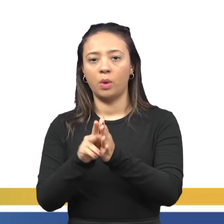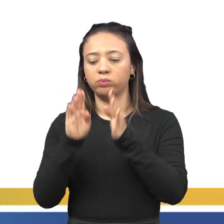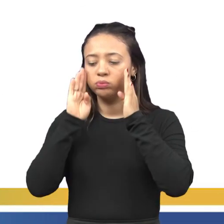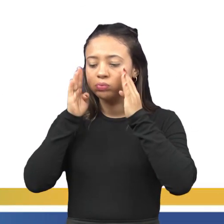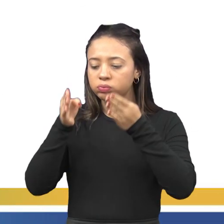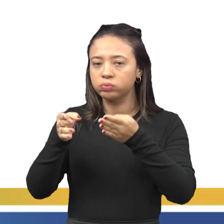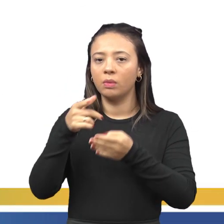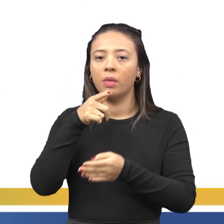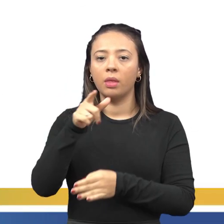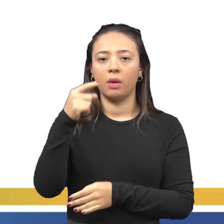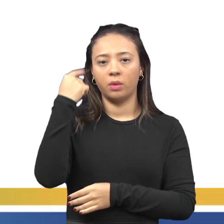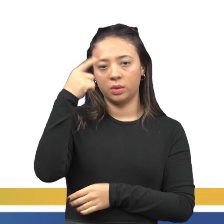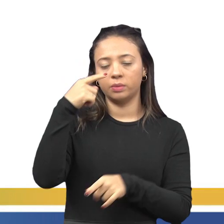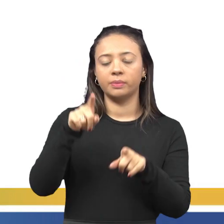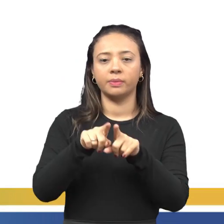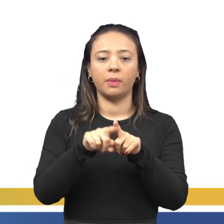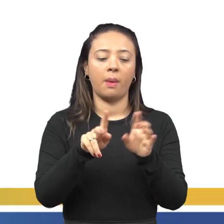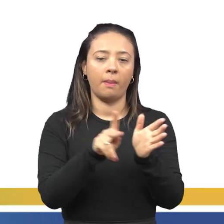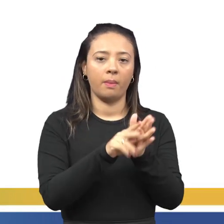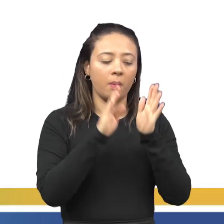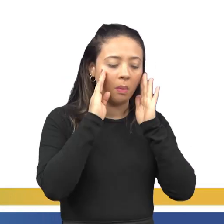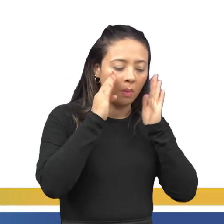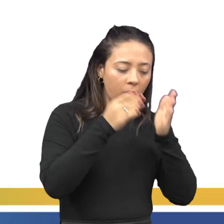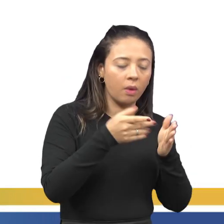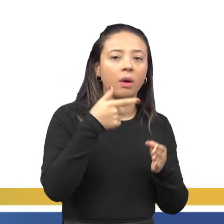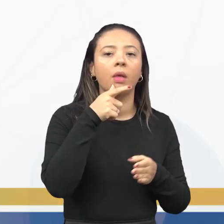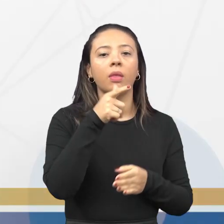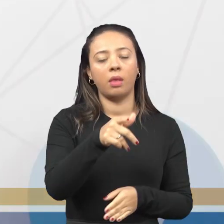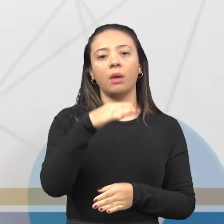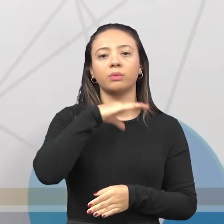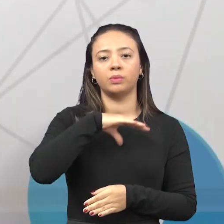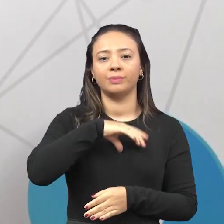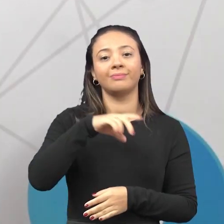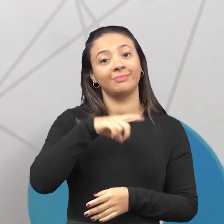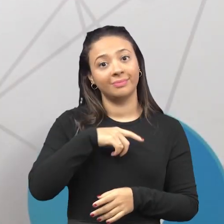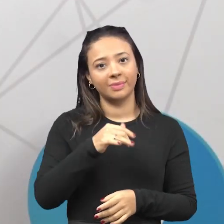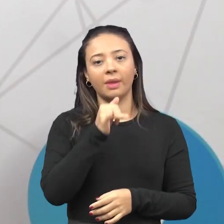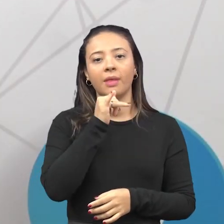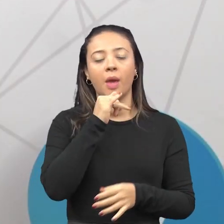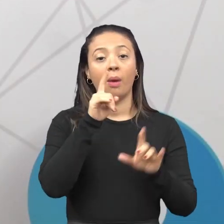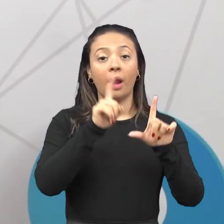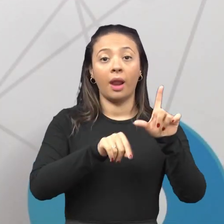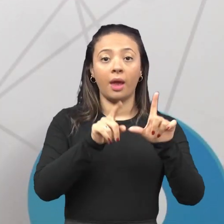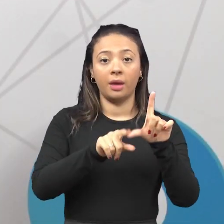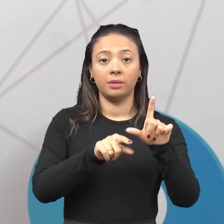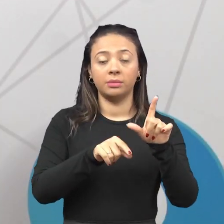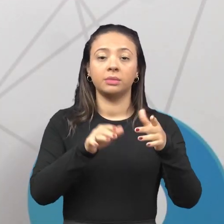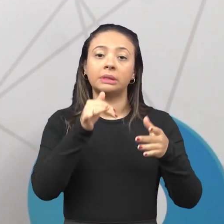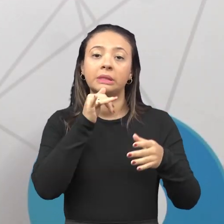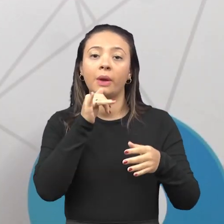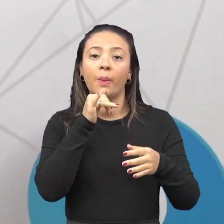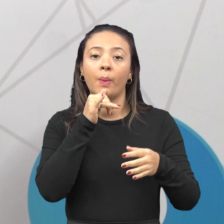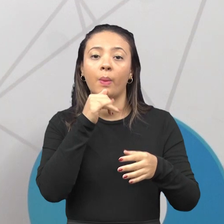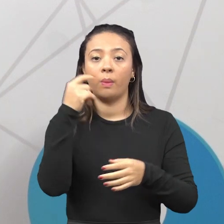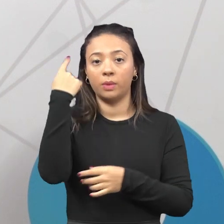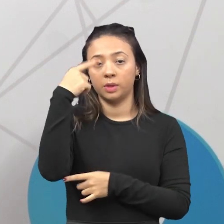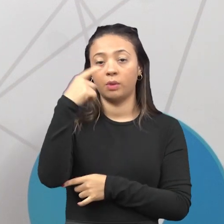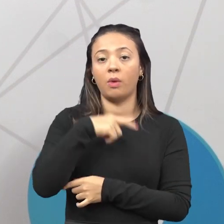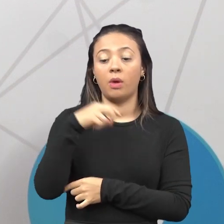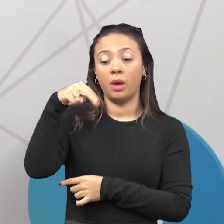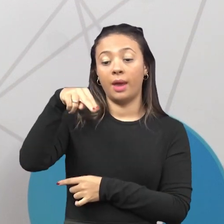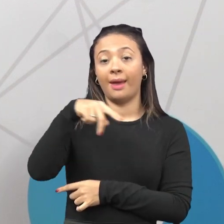português. Como vimos, né, existem letras, como no caso da N, que não existe no alfabeto português, e além disso